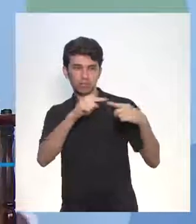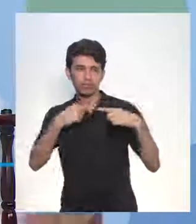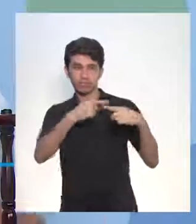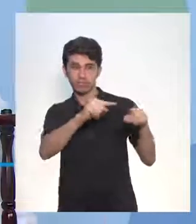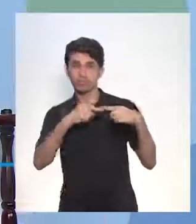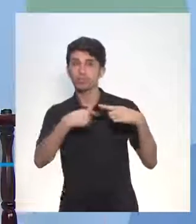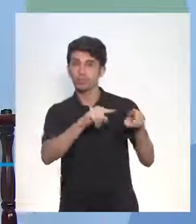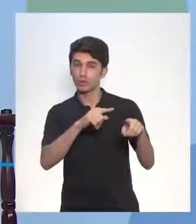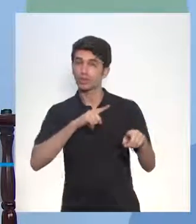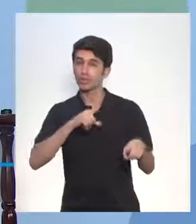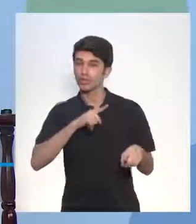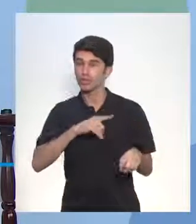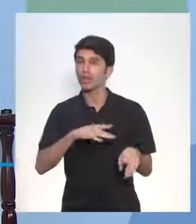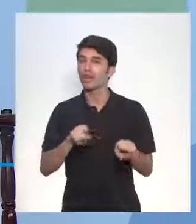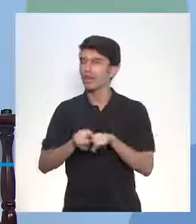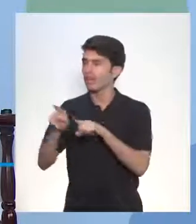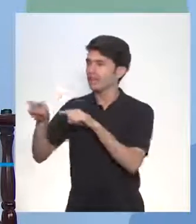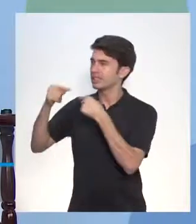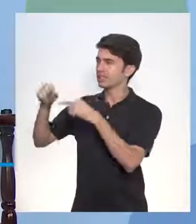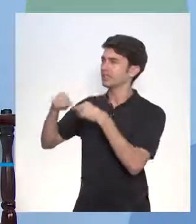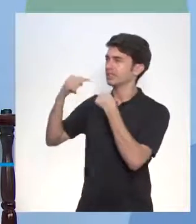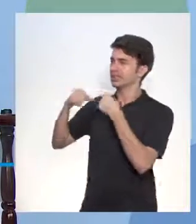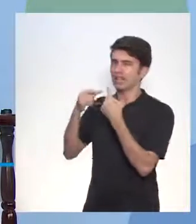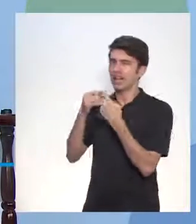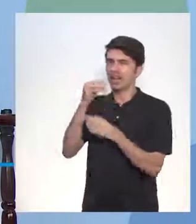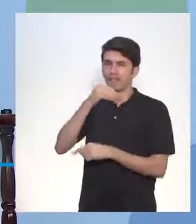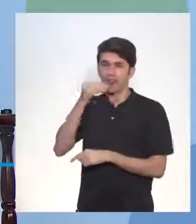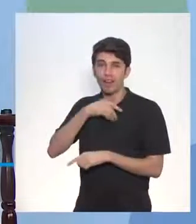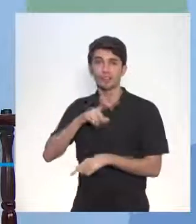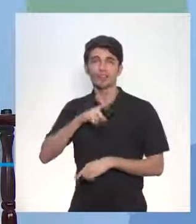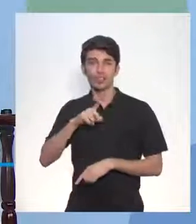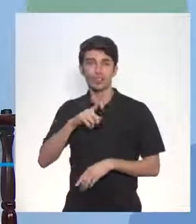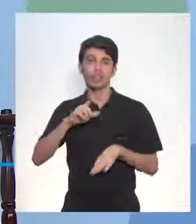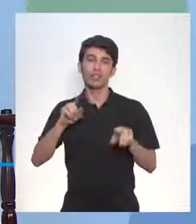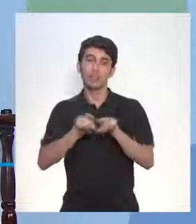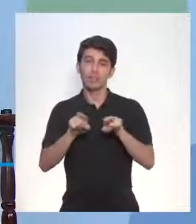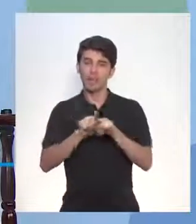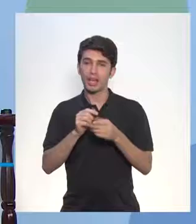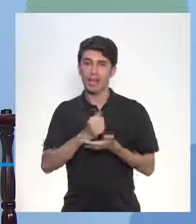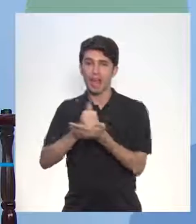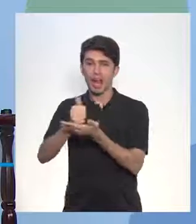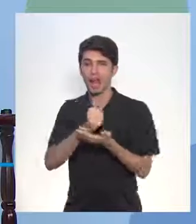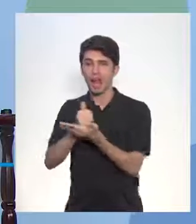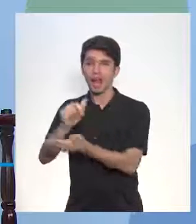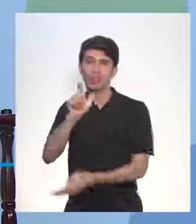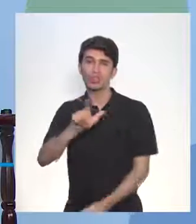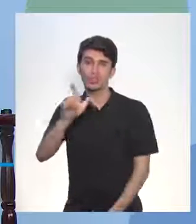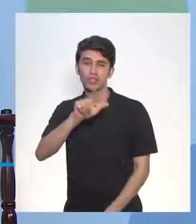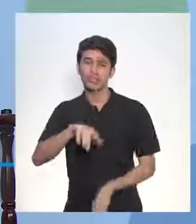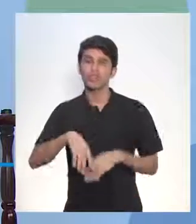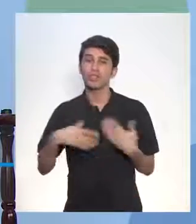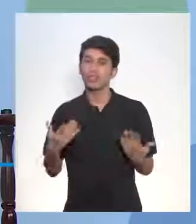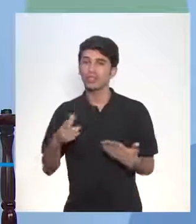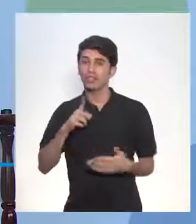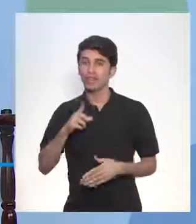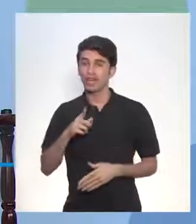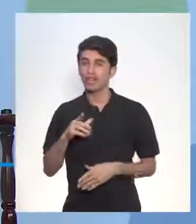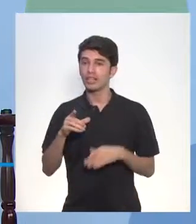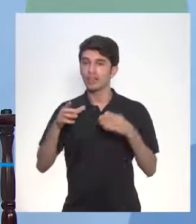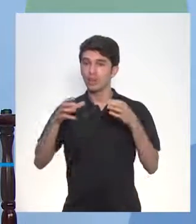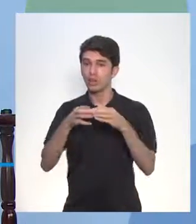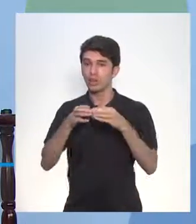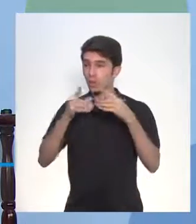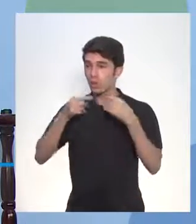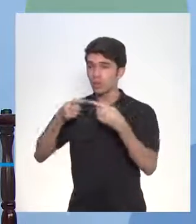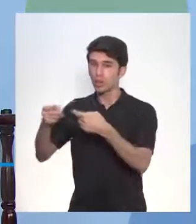eles, e as linhas logísticas. Além de tudo isso, né, a cereja do bolo, entre os cruzados existia uma disputa interna pelo